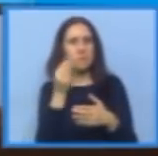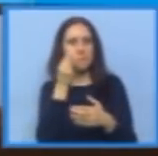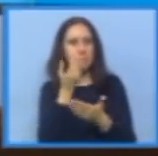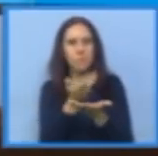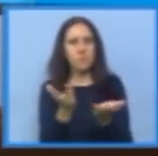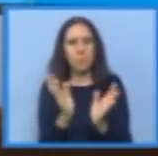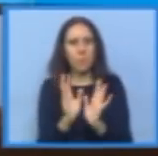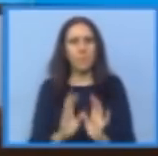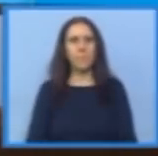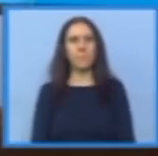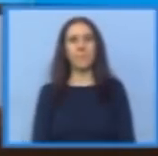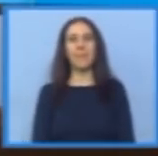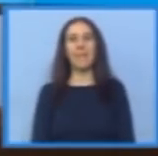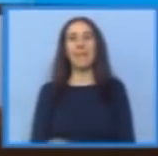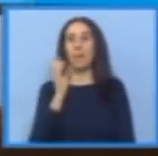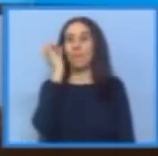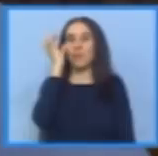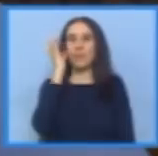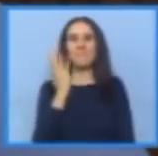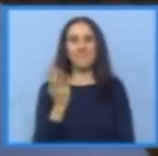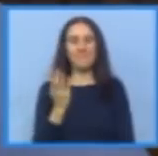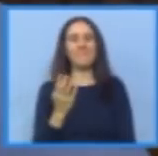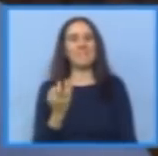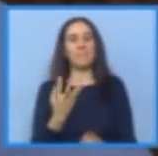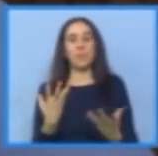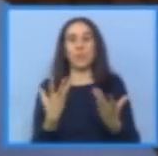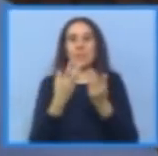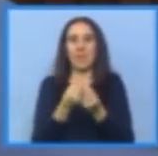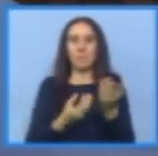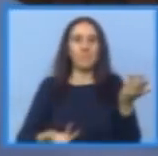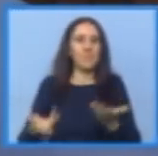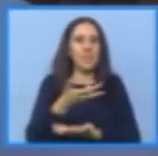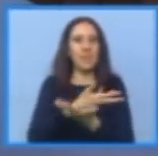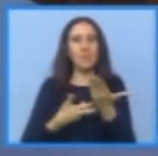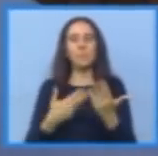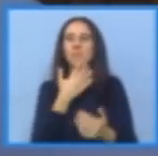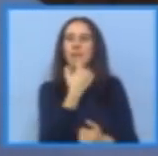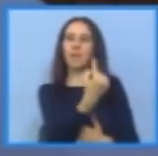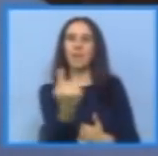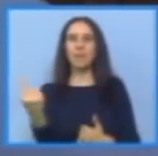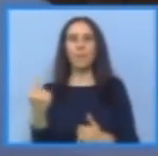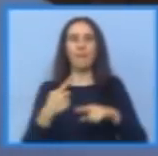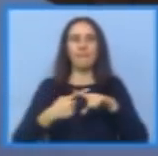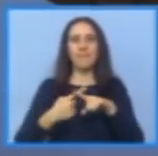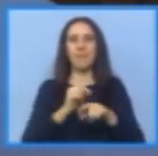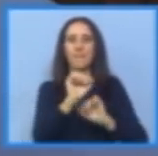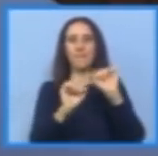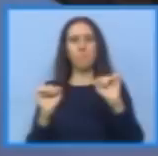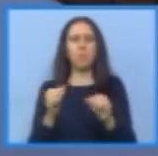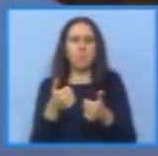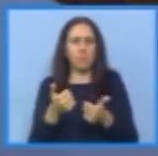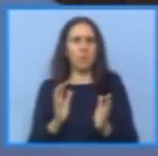configuração? É uma aventura. Juntamo-nos, vamos falando, depois cada um puxa a brasa à sua sardinha, que é uma coisa